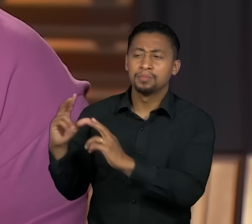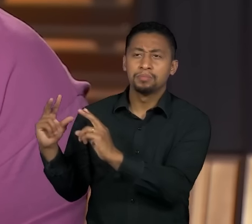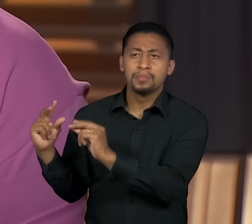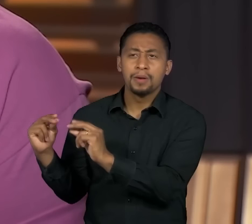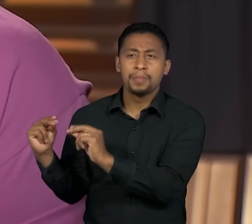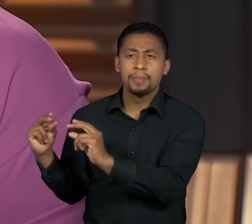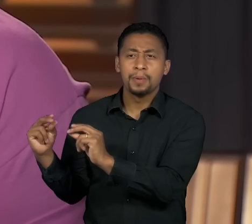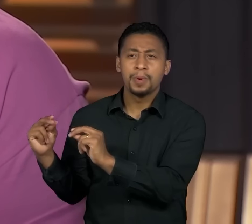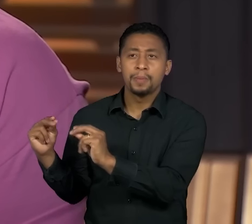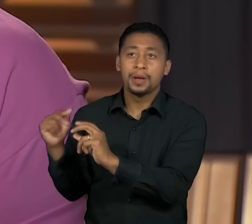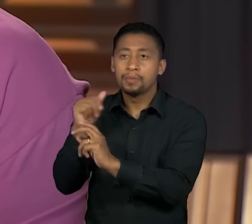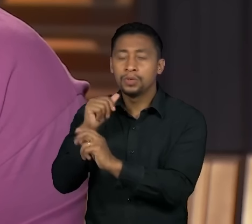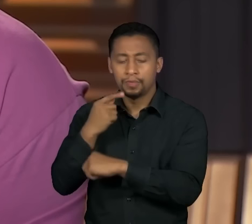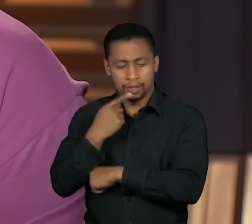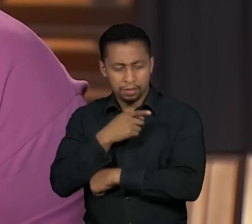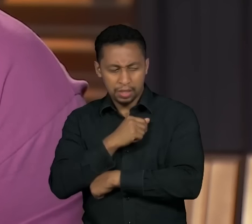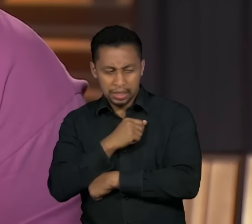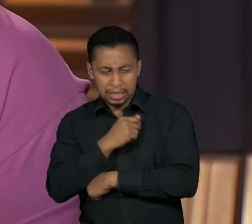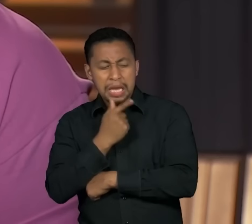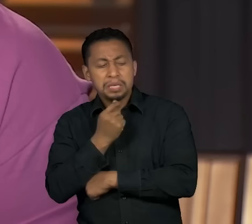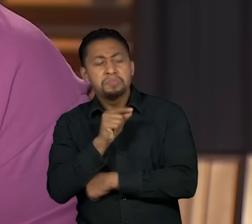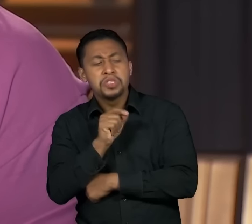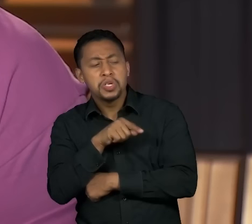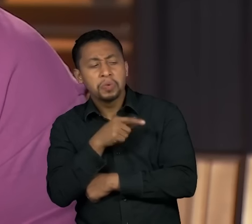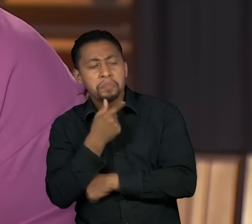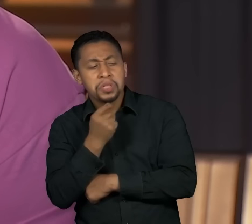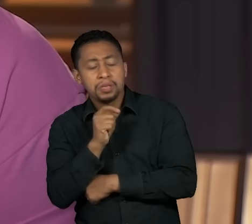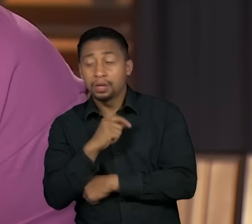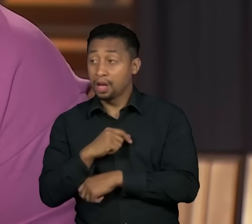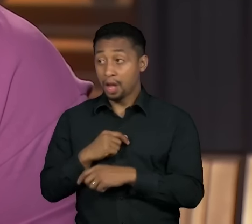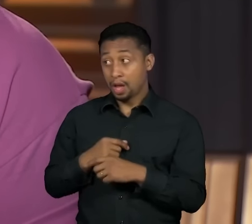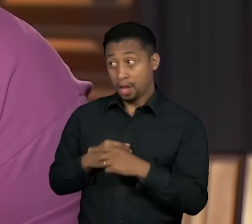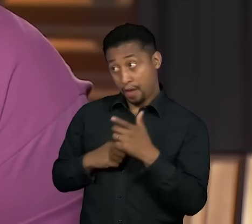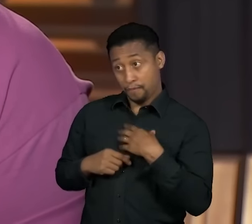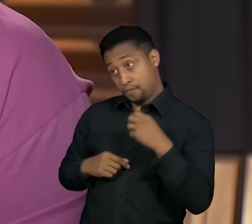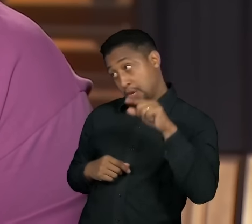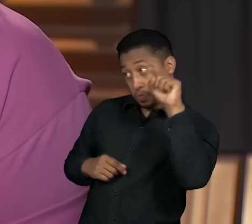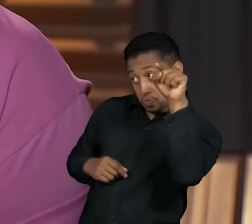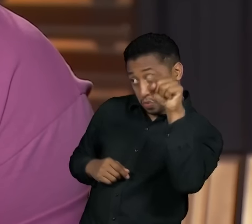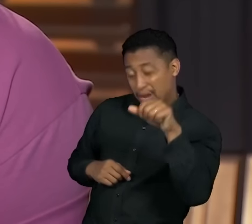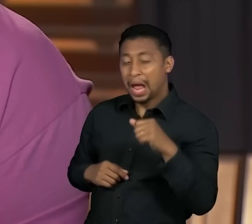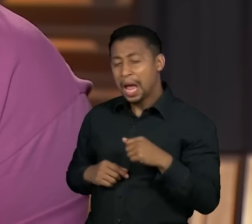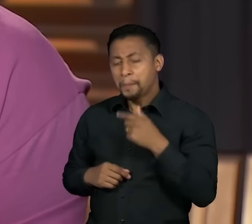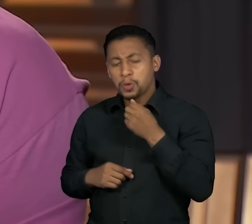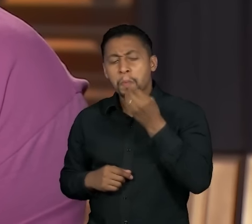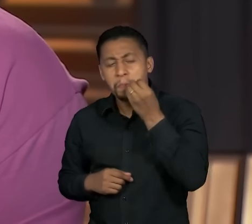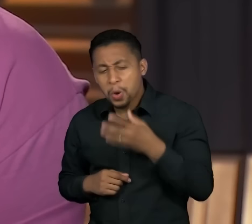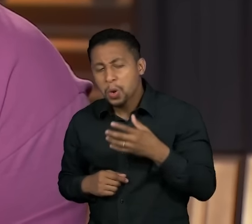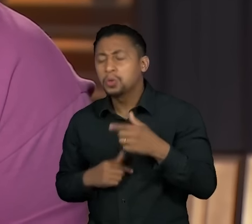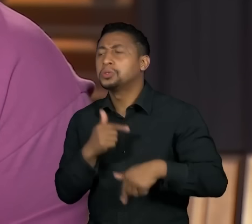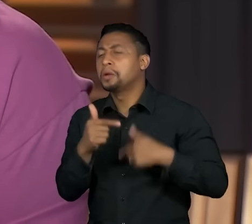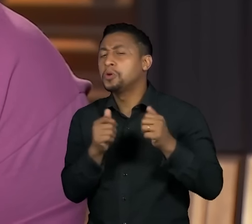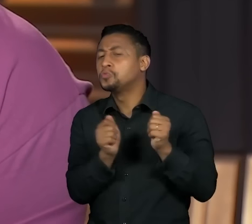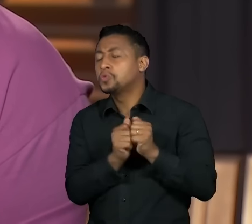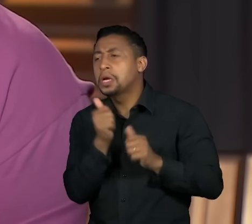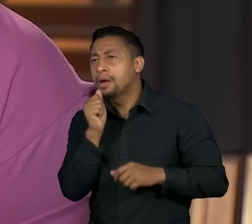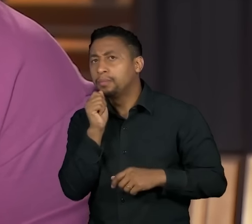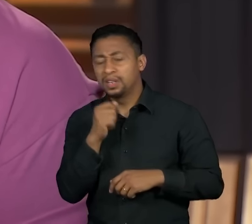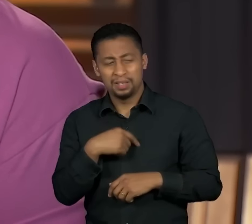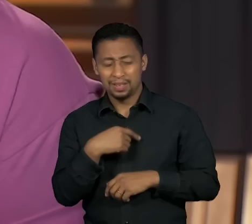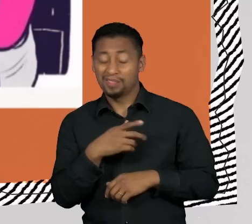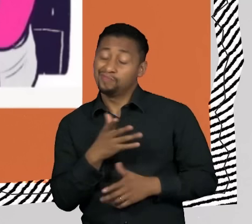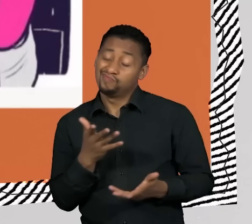faz... Não, esse menino, e quem é esse menino? É filho de não sei quem, não sei o quê. É um menino bom, trabalha com a mãe, não sei o quê. Pena